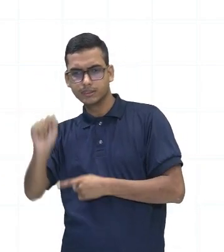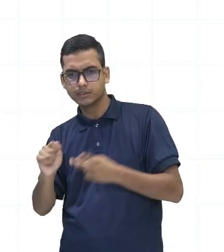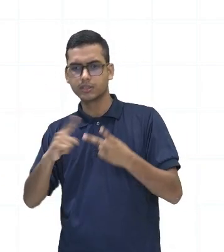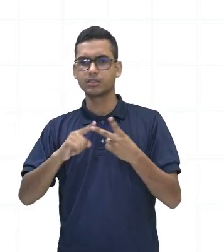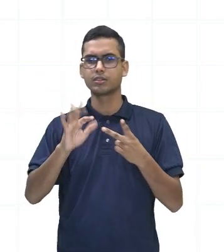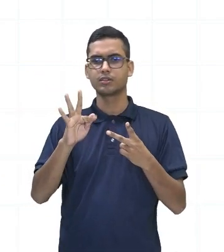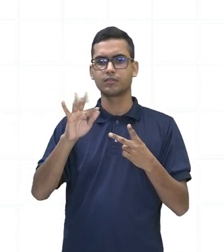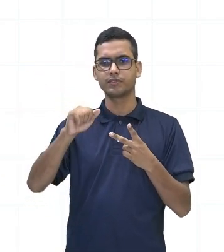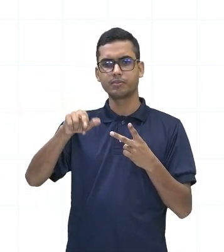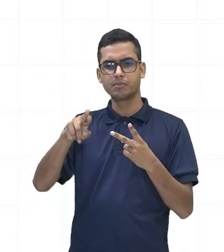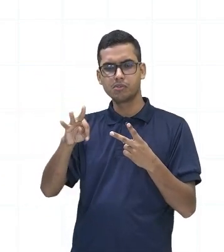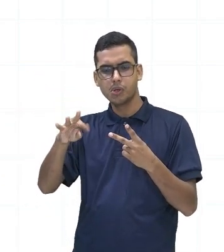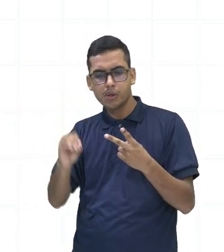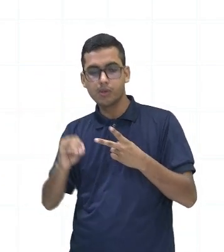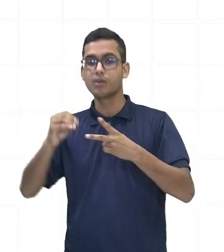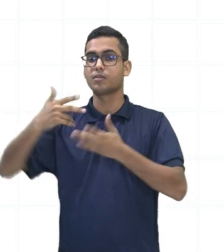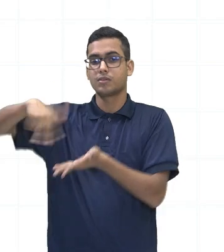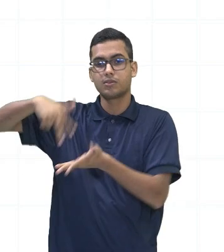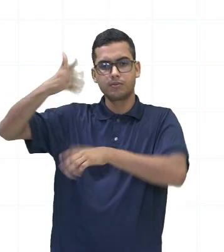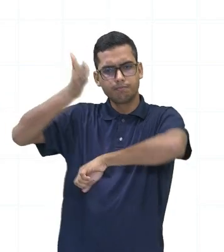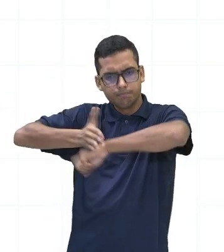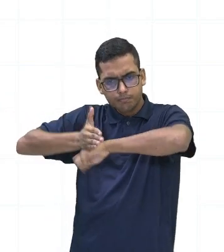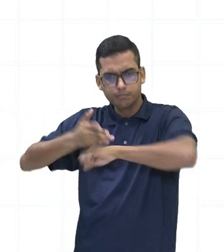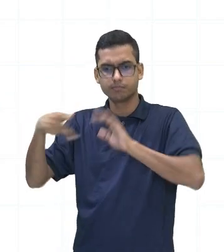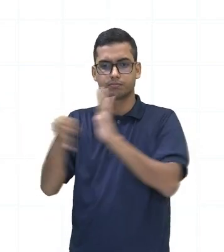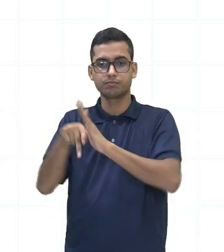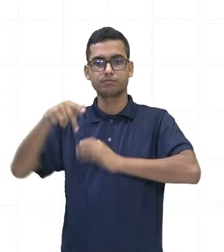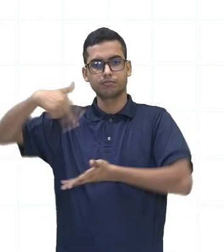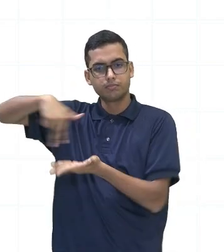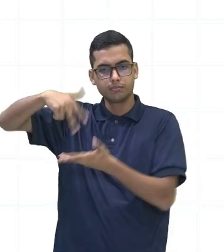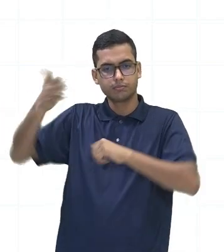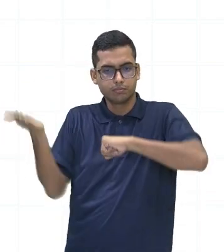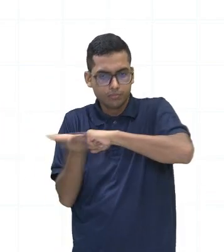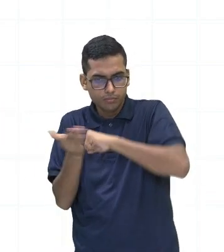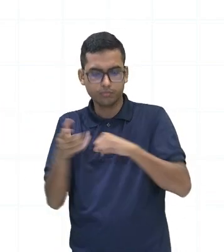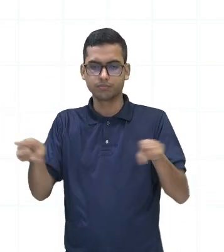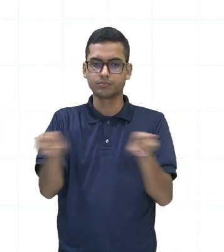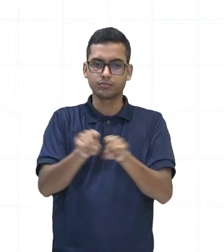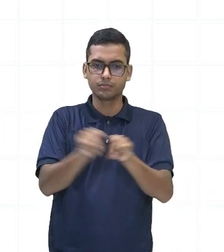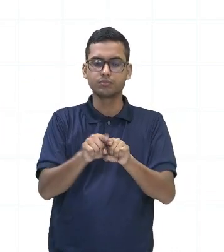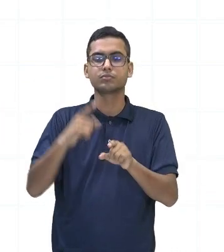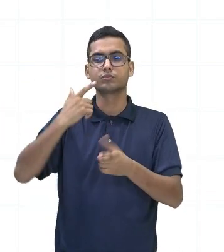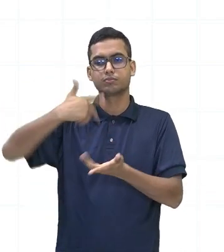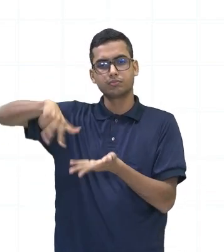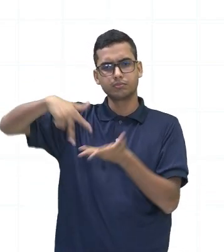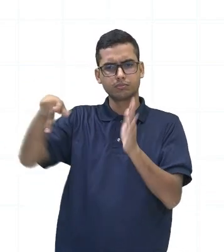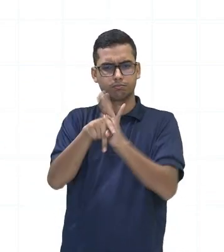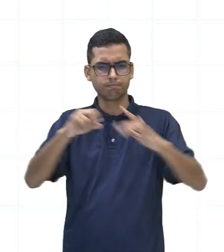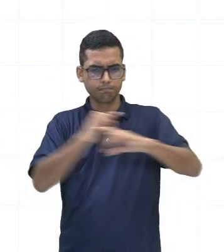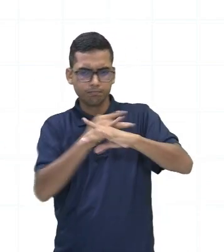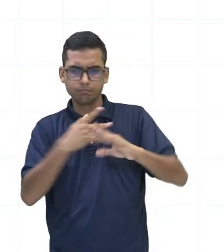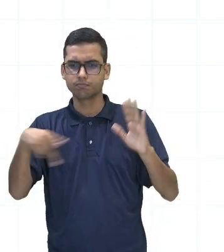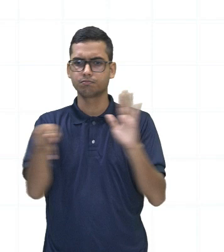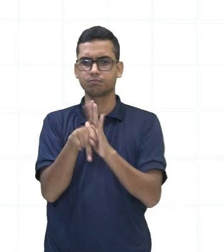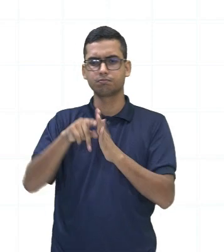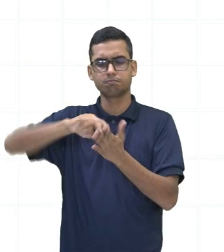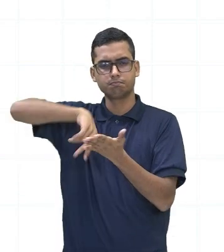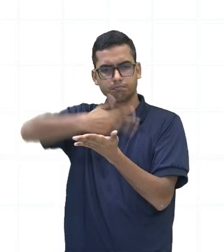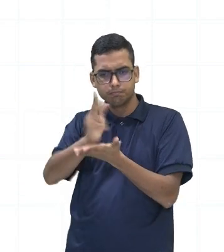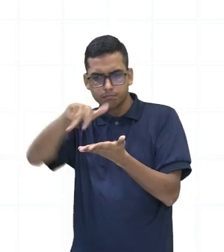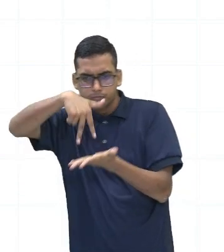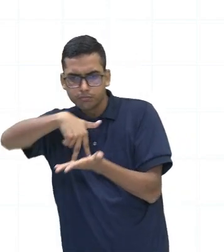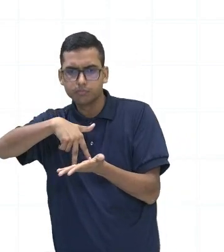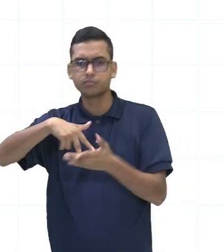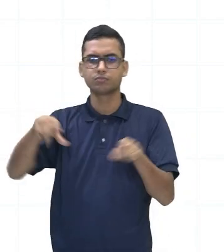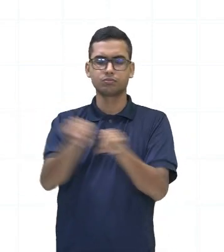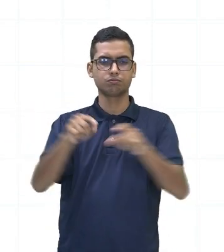aí, ó, dança moderna e dança contemporânea. As danças urbanas, hip hop, breaking,